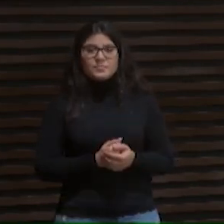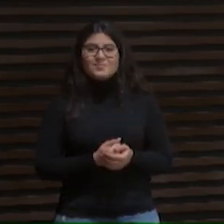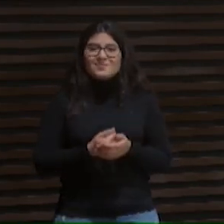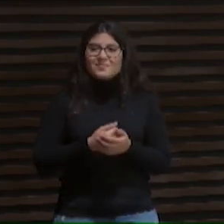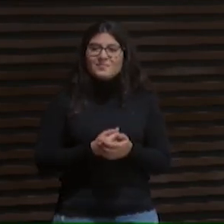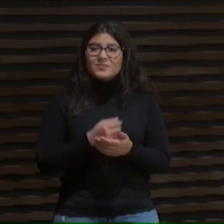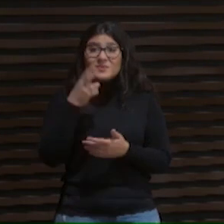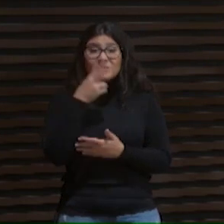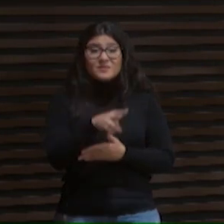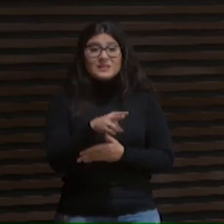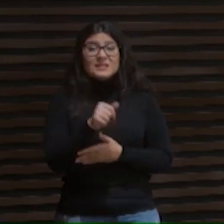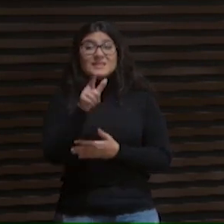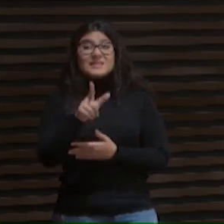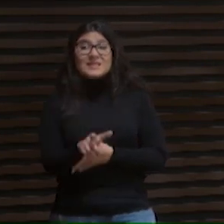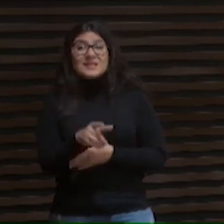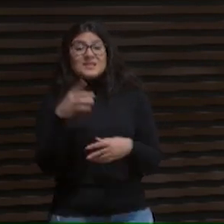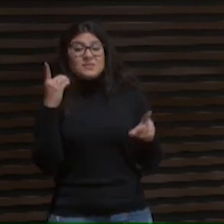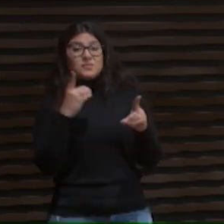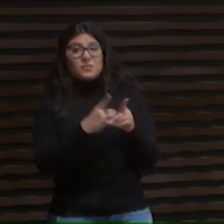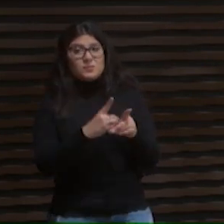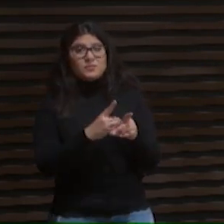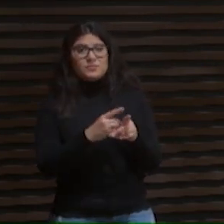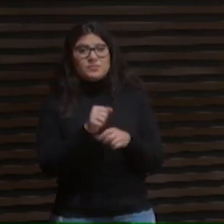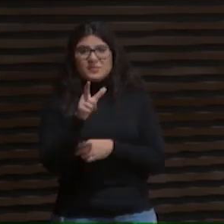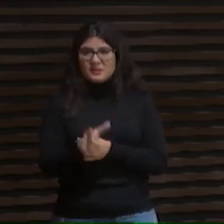Veja, quem vem ao encontro de quem?